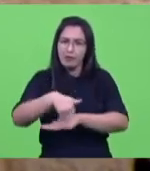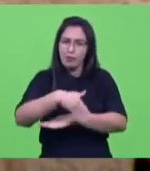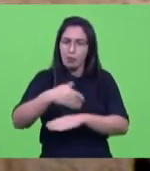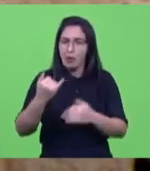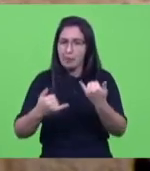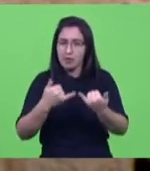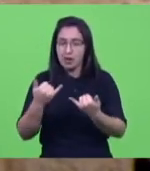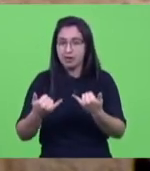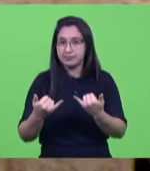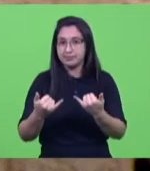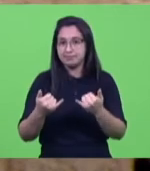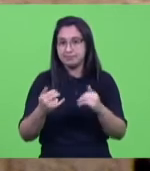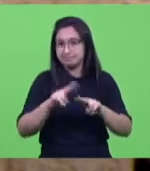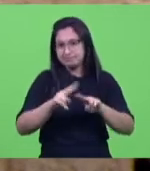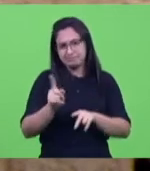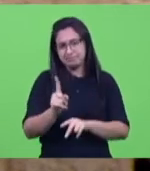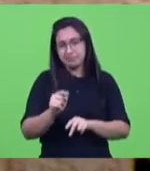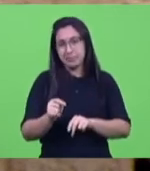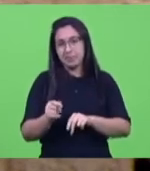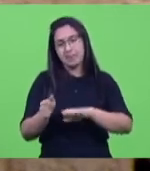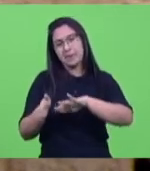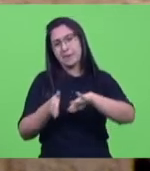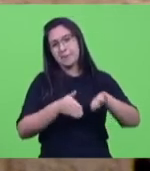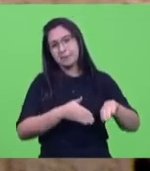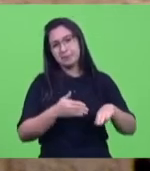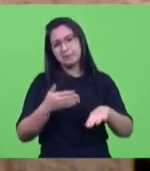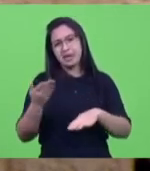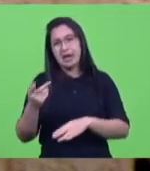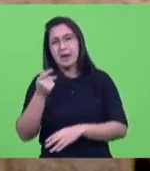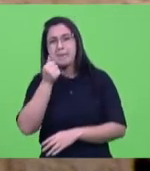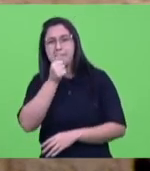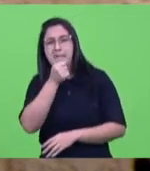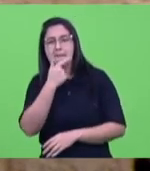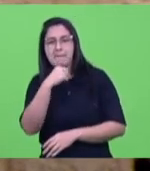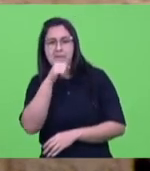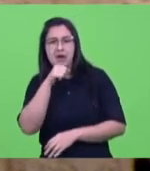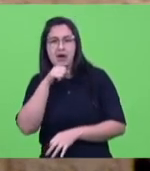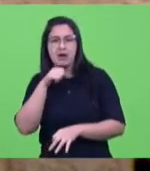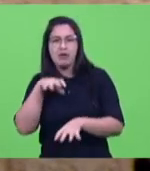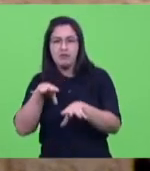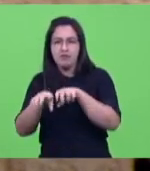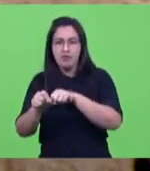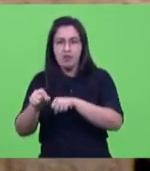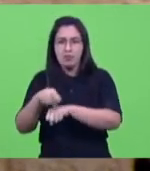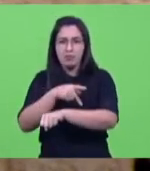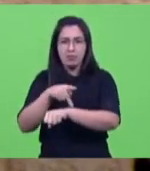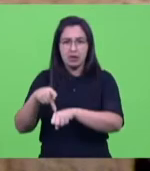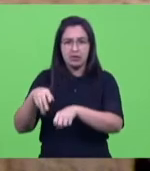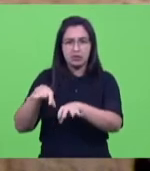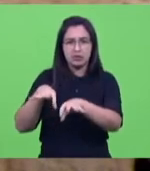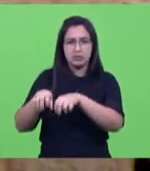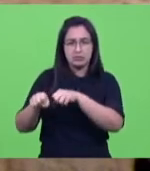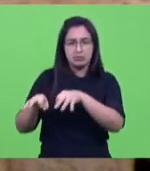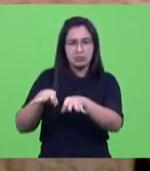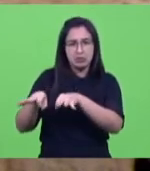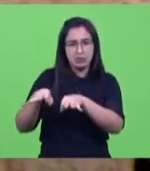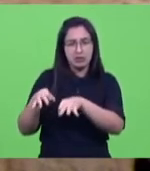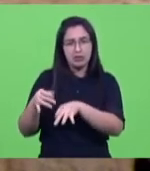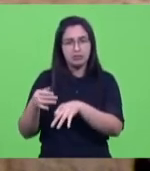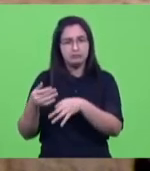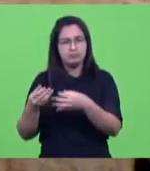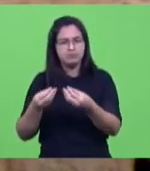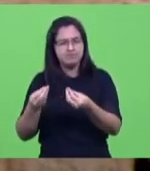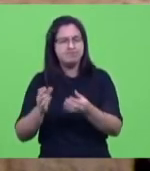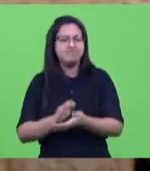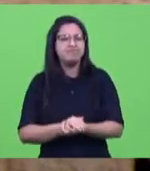Outra questão é sobre o preparo dos pais e o incentivo desses pais. Senhores, aquela pessoa que se preocupa em